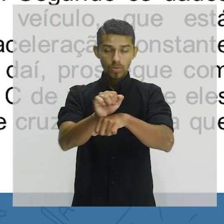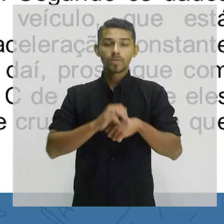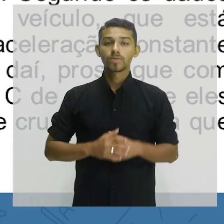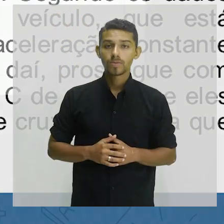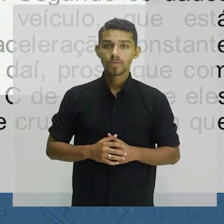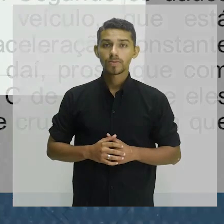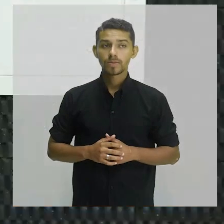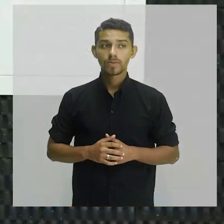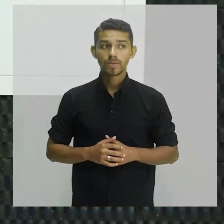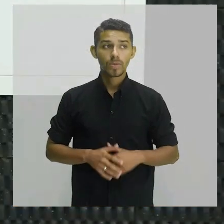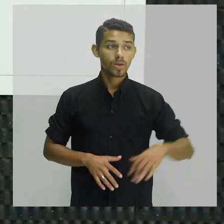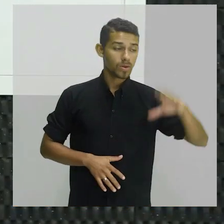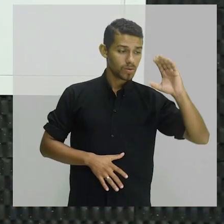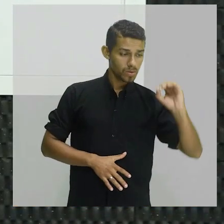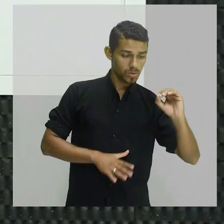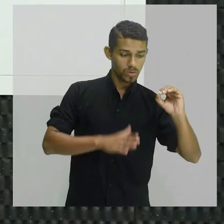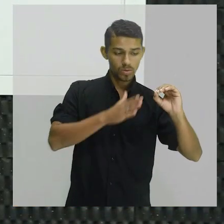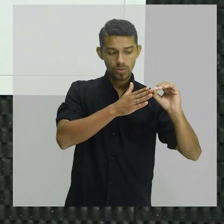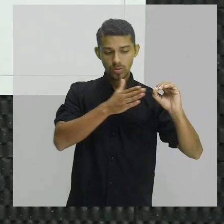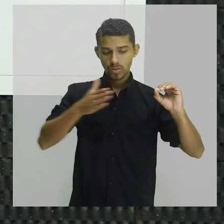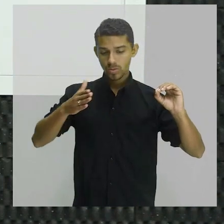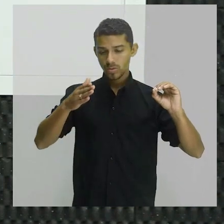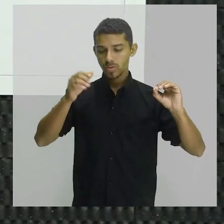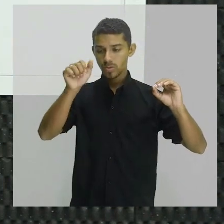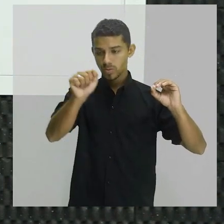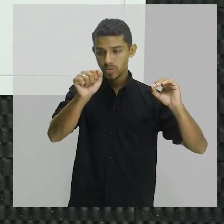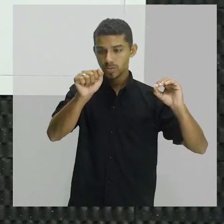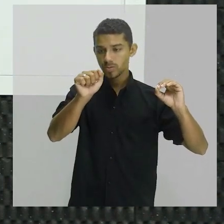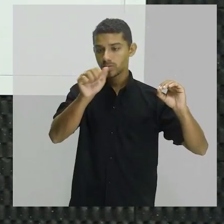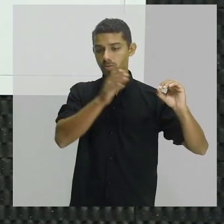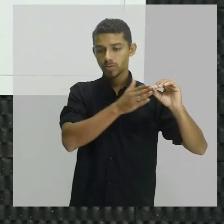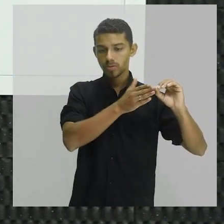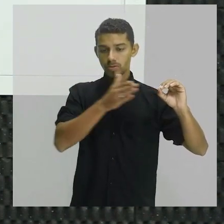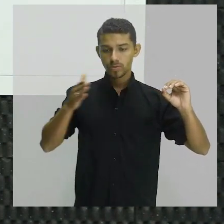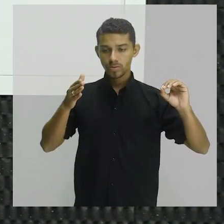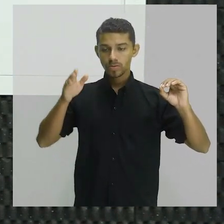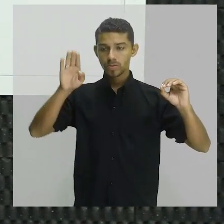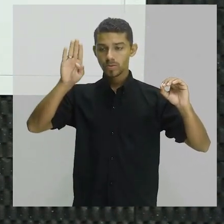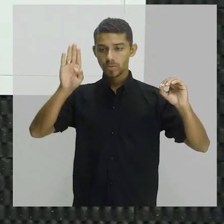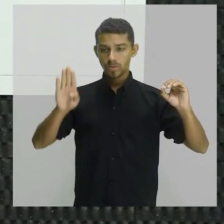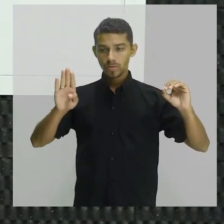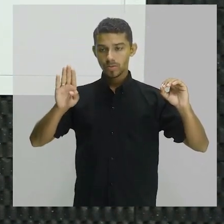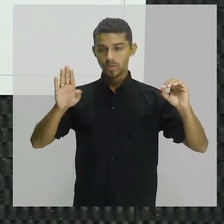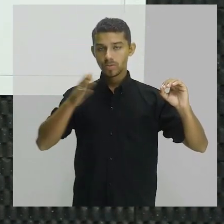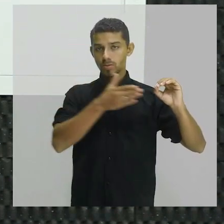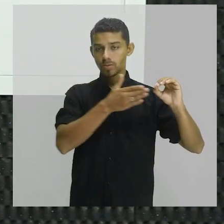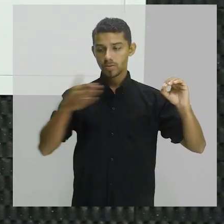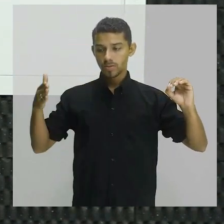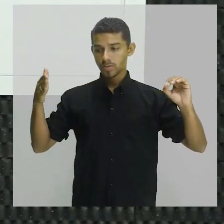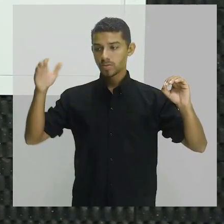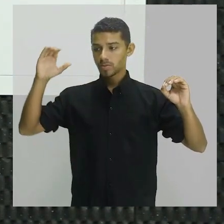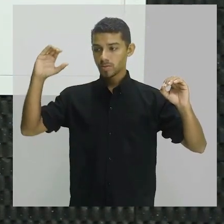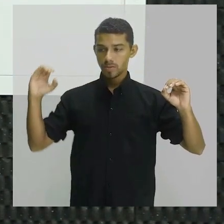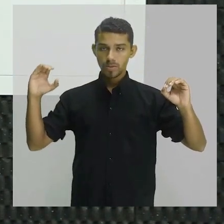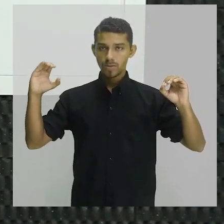A, o B e o C. Pronto. Tá aí.